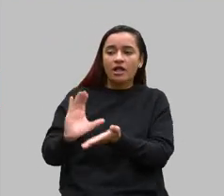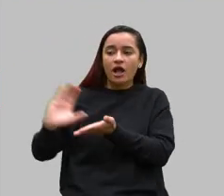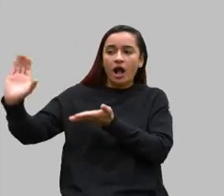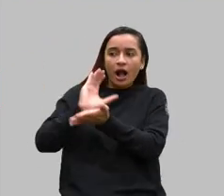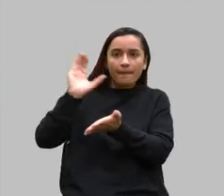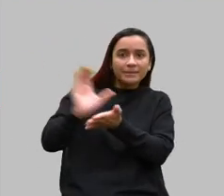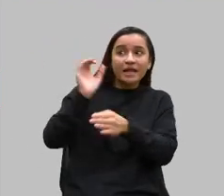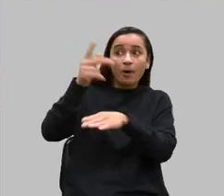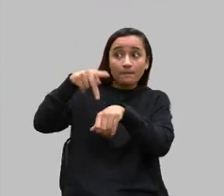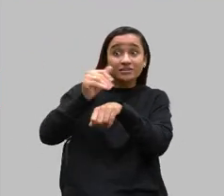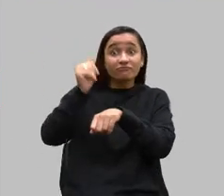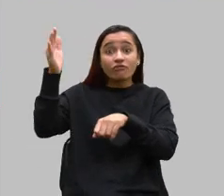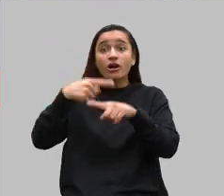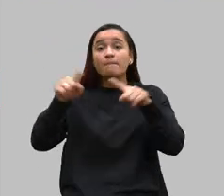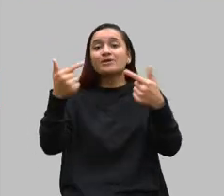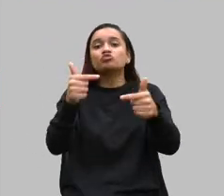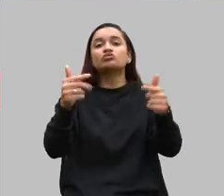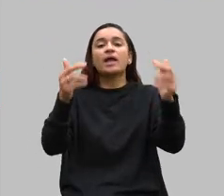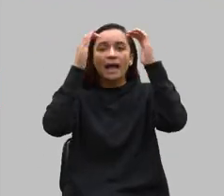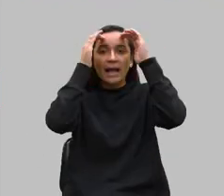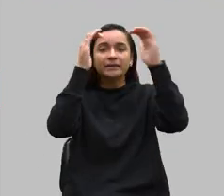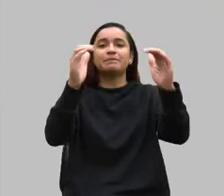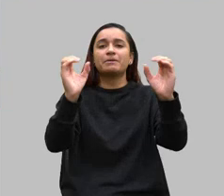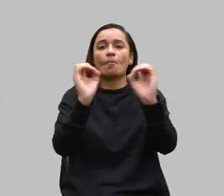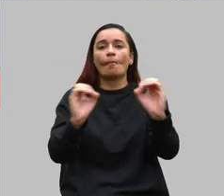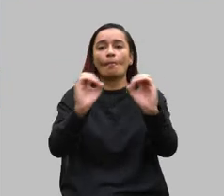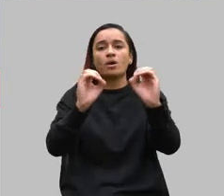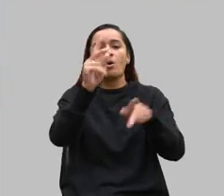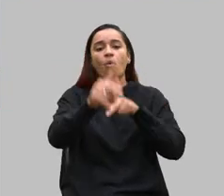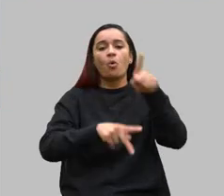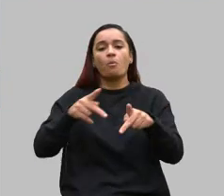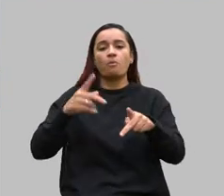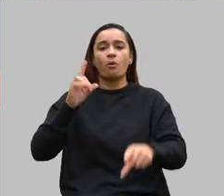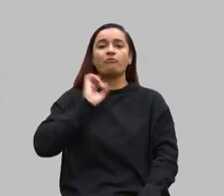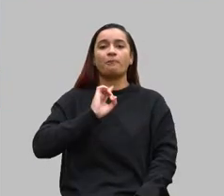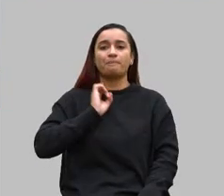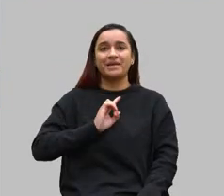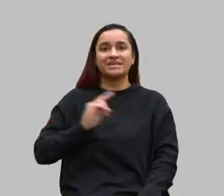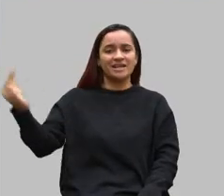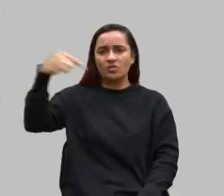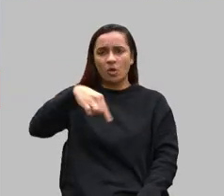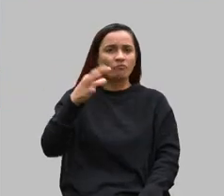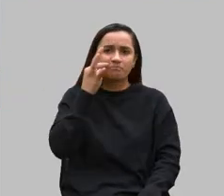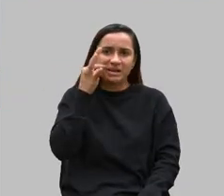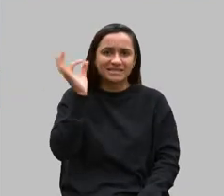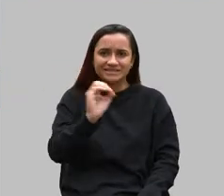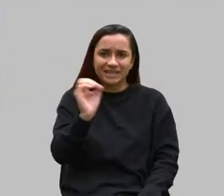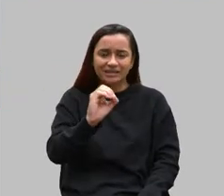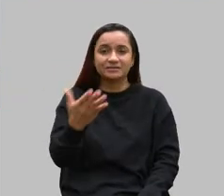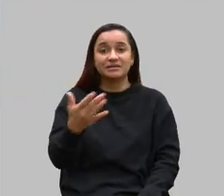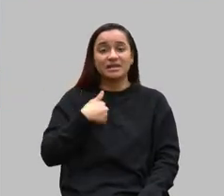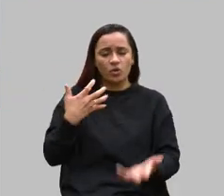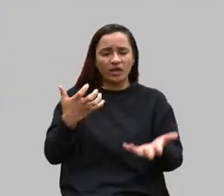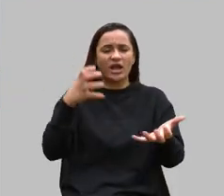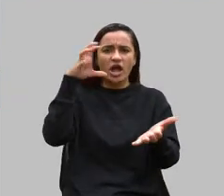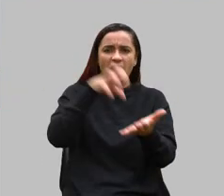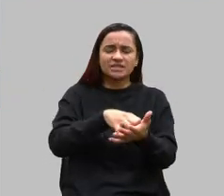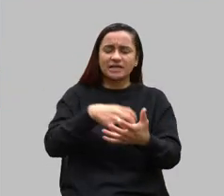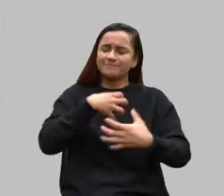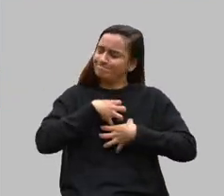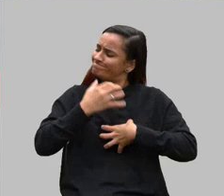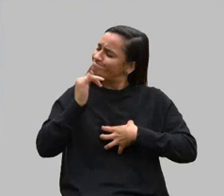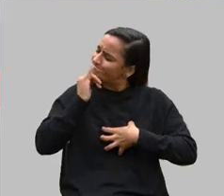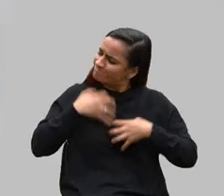teve respeito nenhum com o povo Mineiro com essa casa de não estar aqui presente fica aqui registrada a minha decepção com a